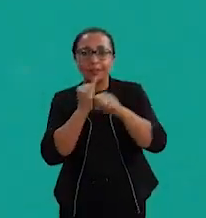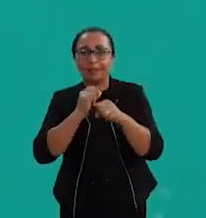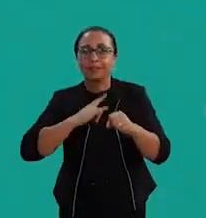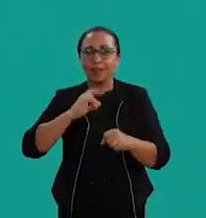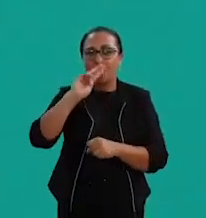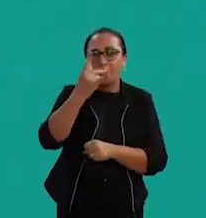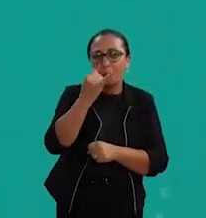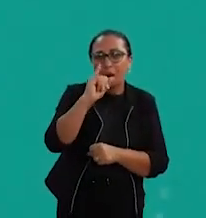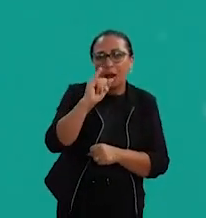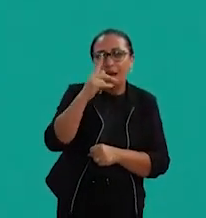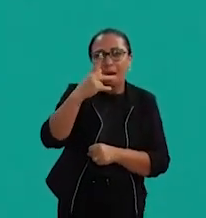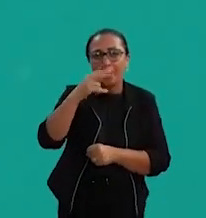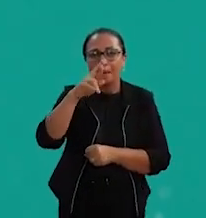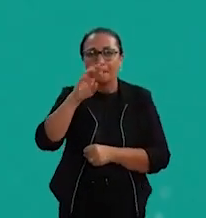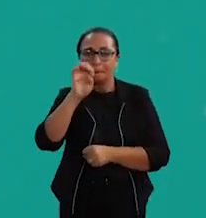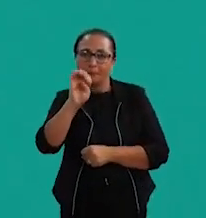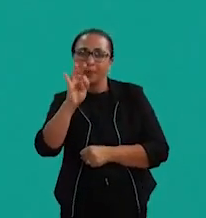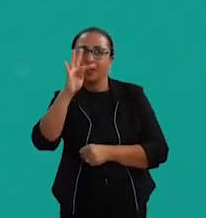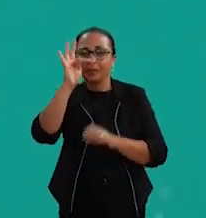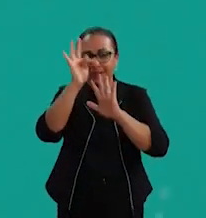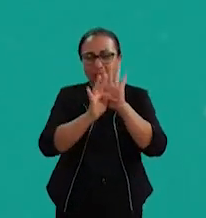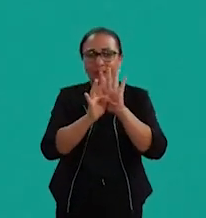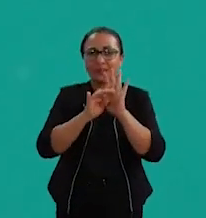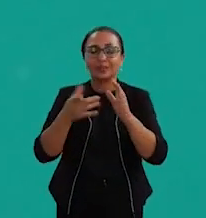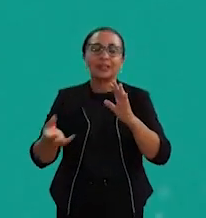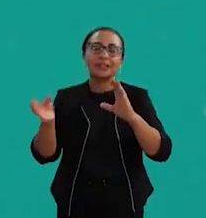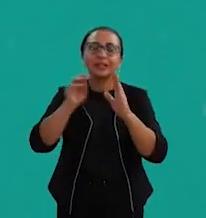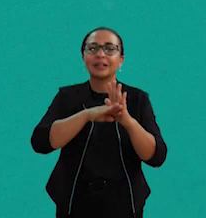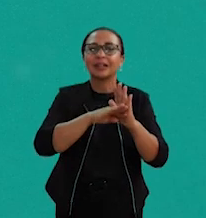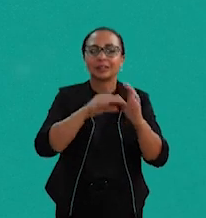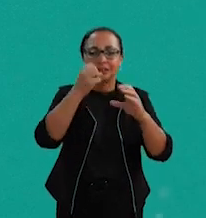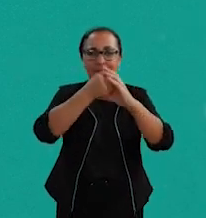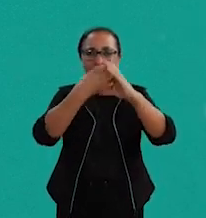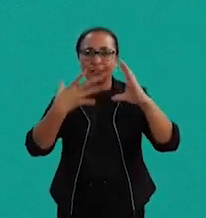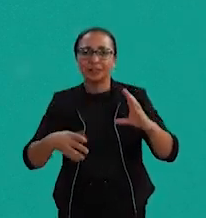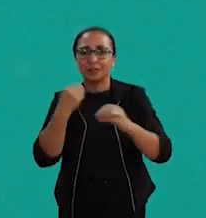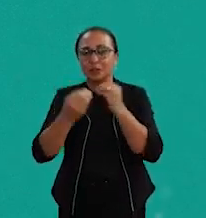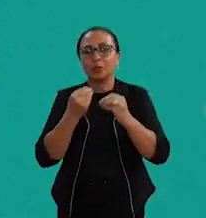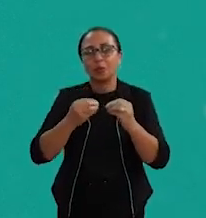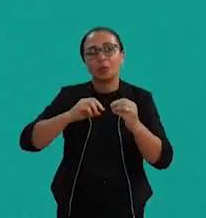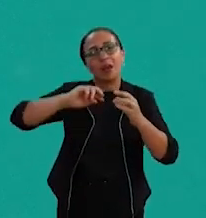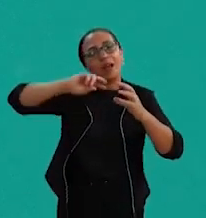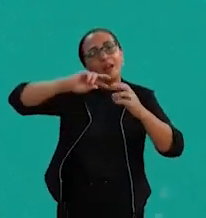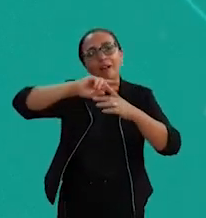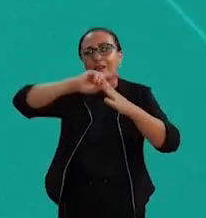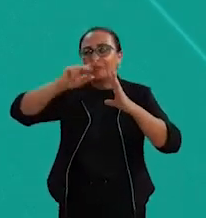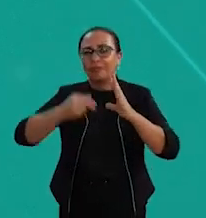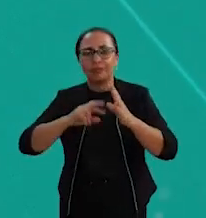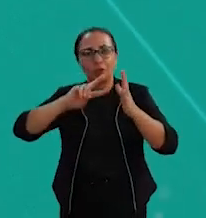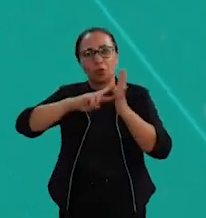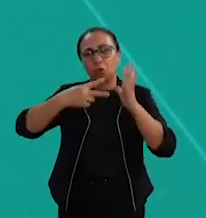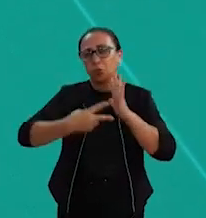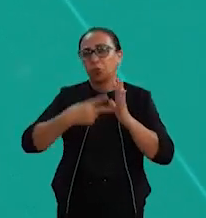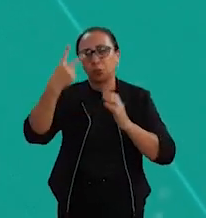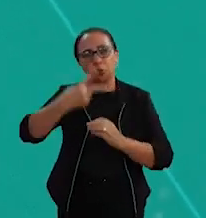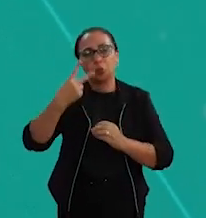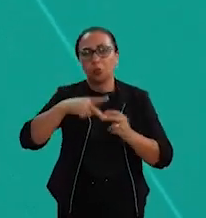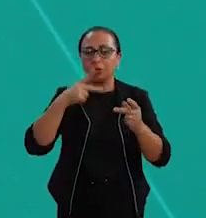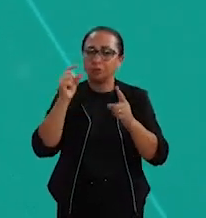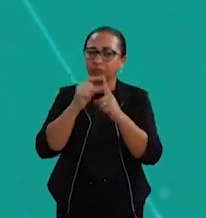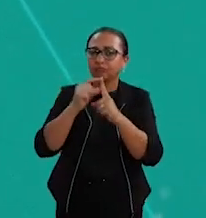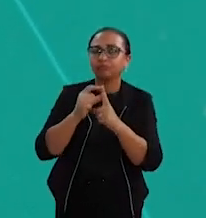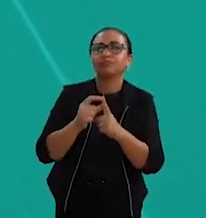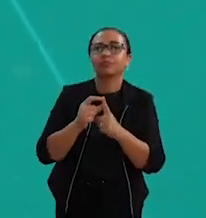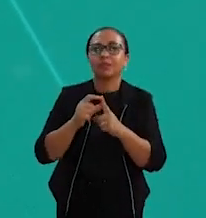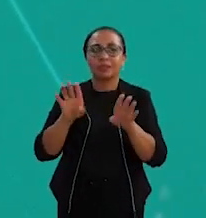o hipertexto, e esse hipertexto traz características como a questão da ubiquidade, como a questão